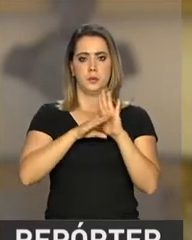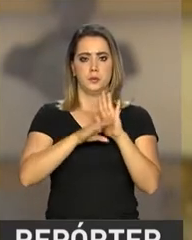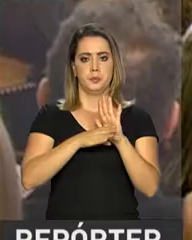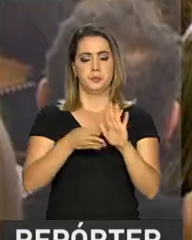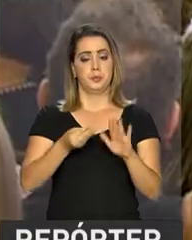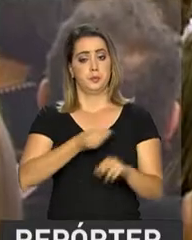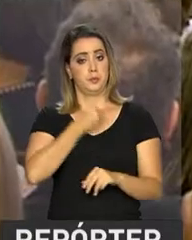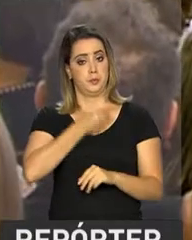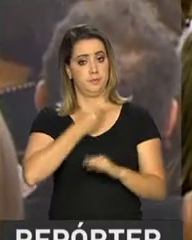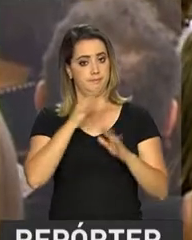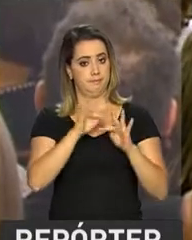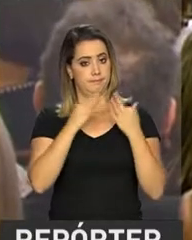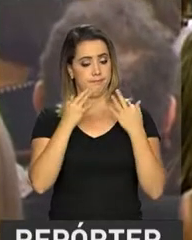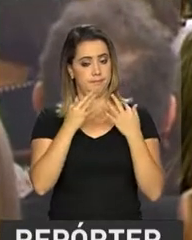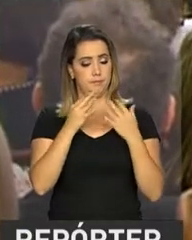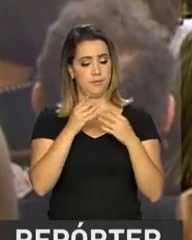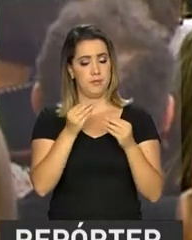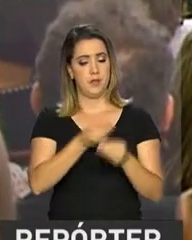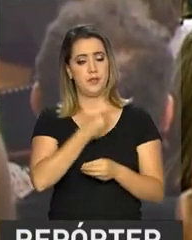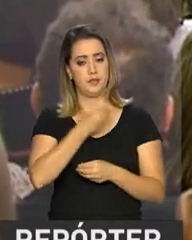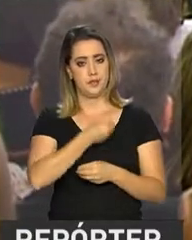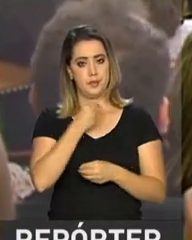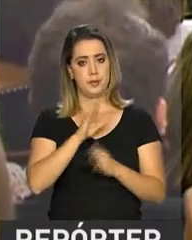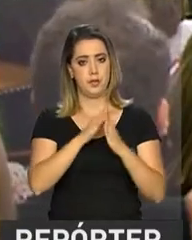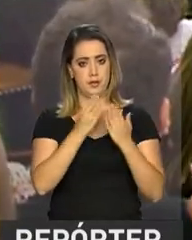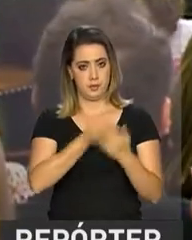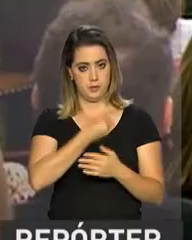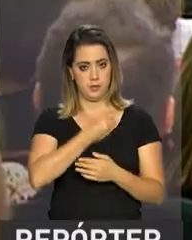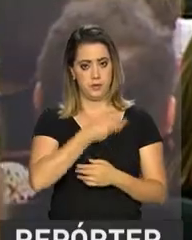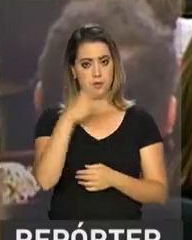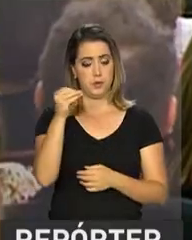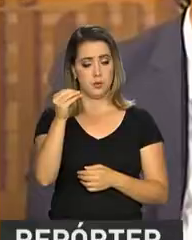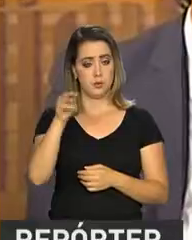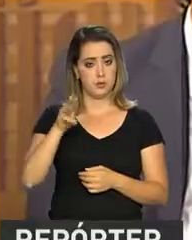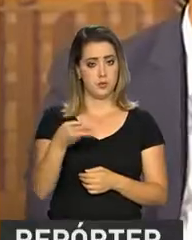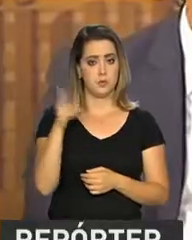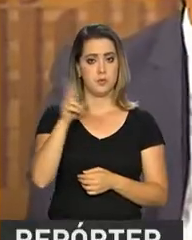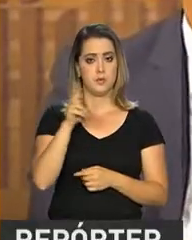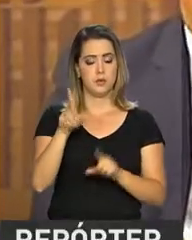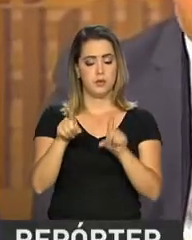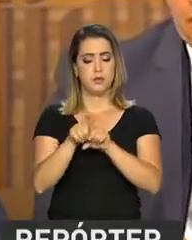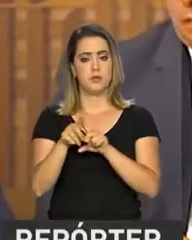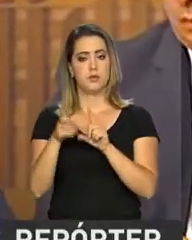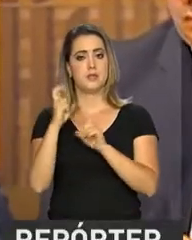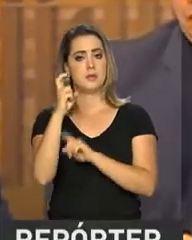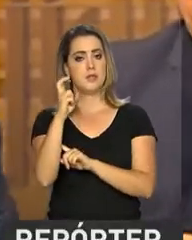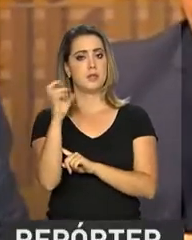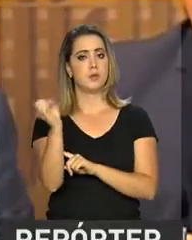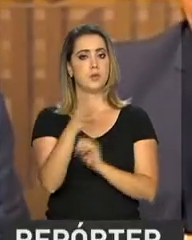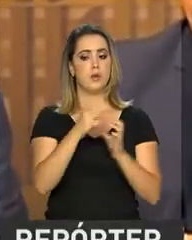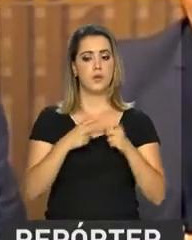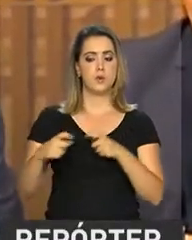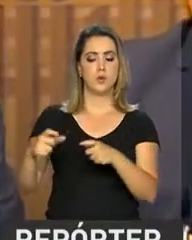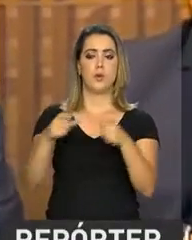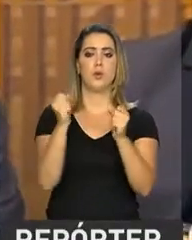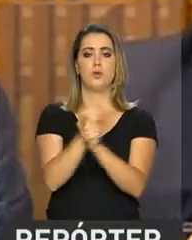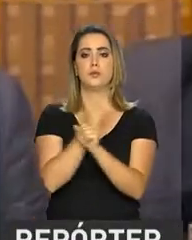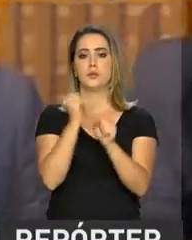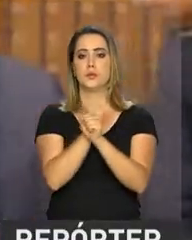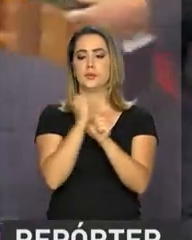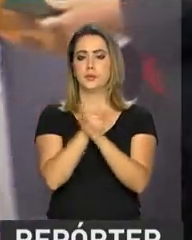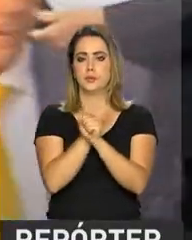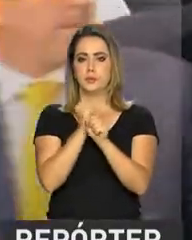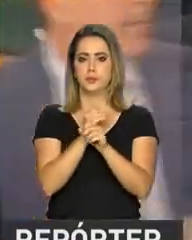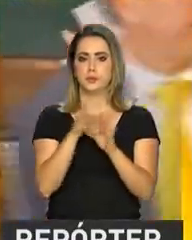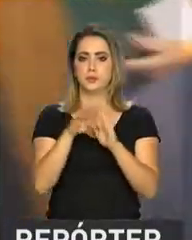Minha Vida, no valor de 300 milhões de reais. Além disso, 5 novos empreendimentos serão construídos no